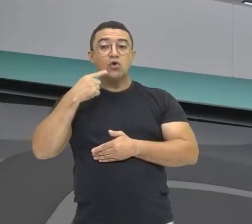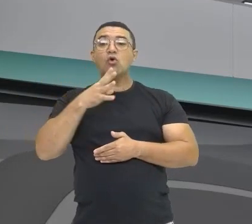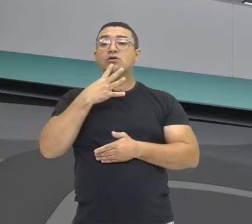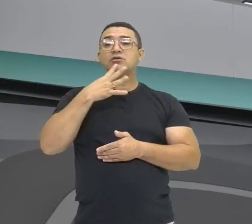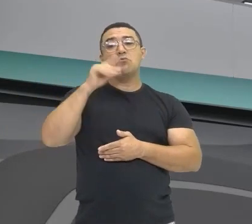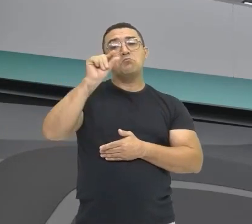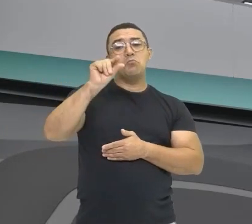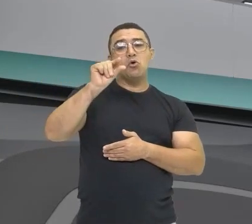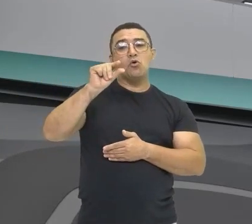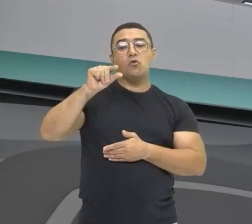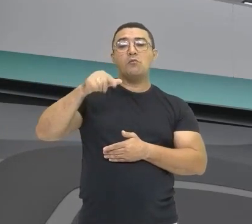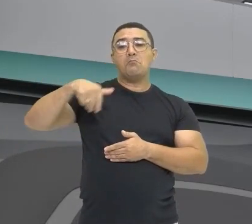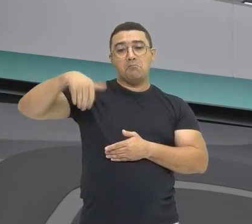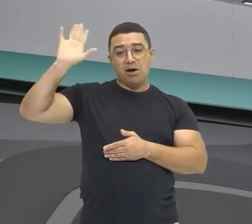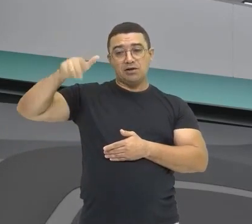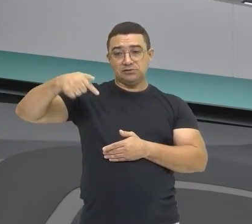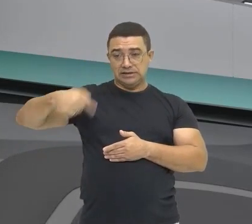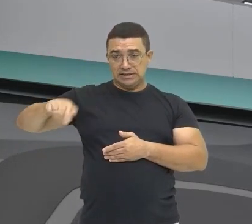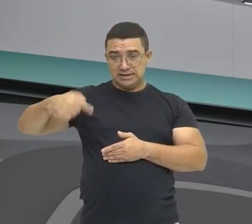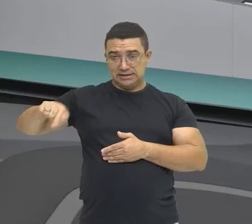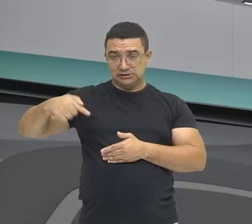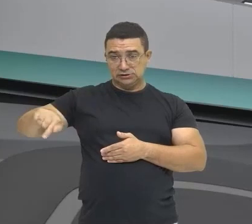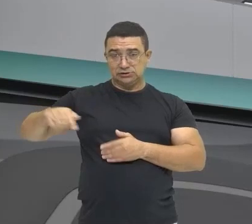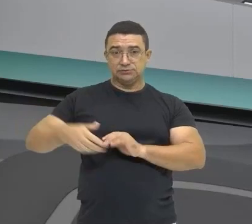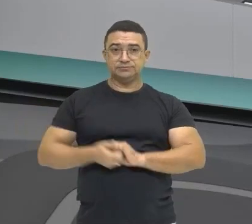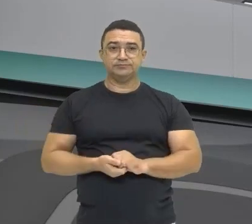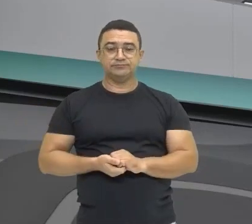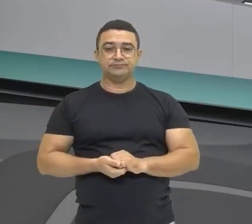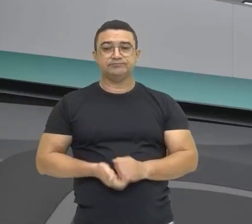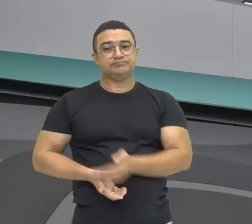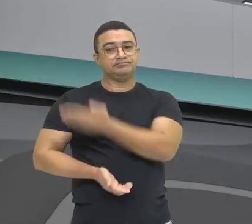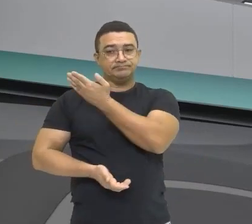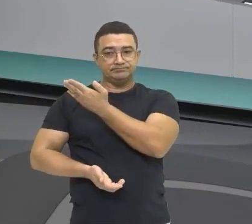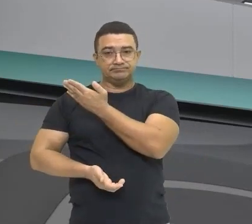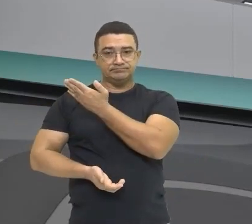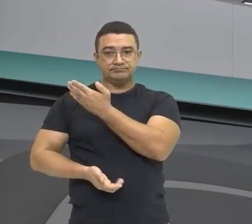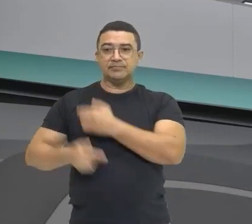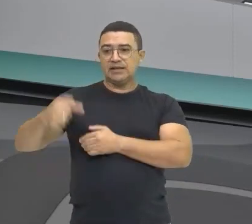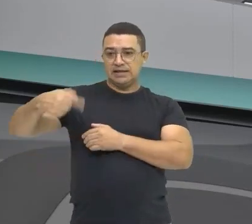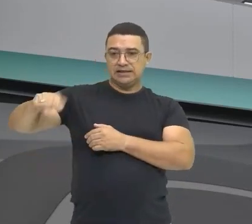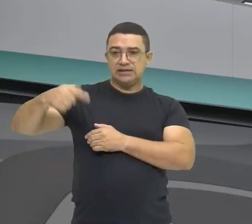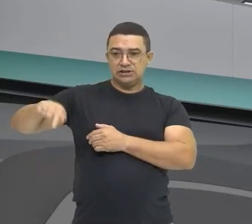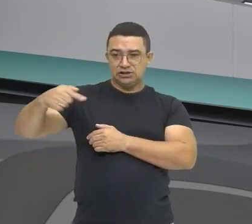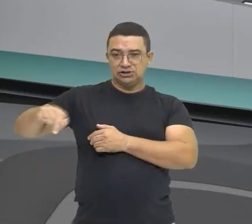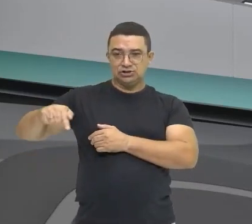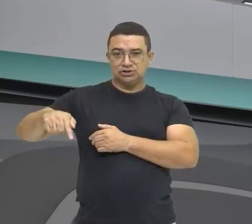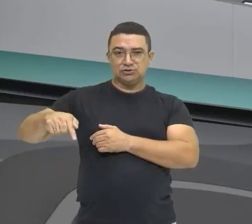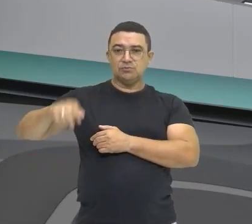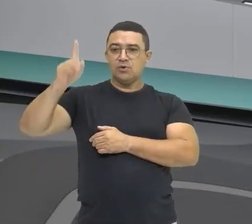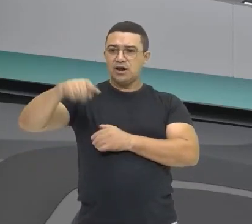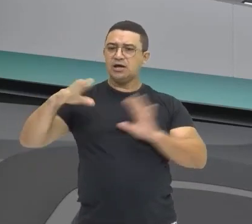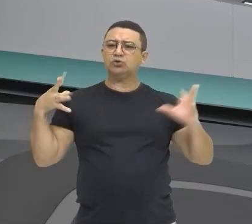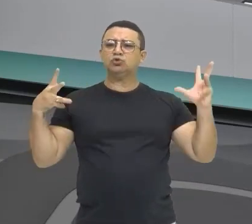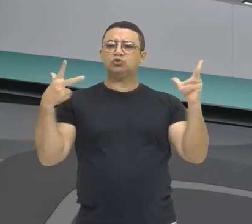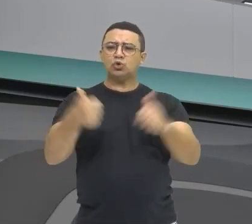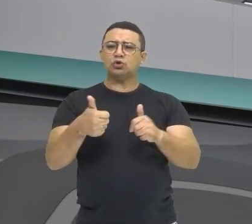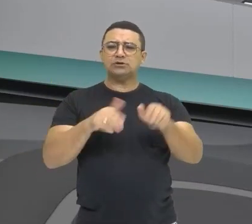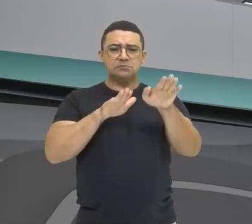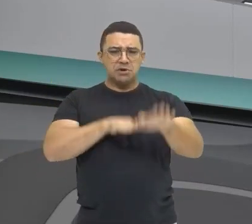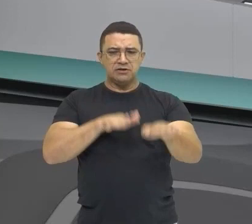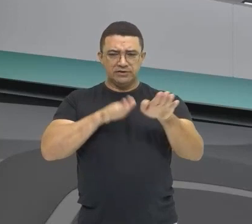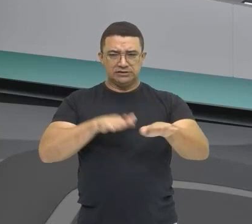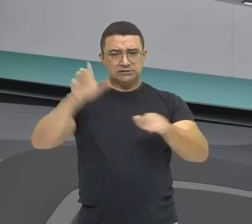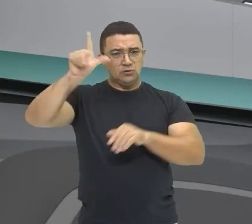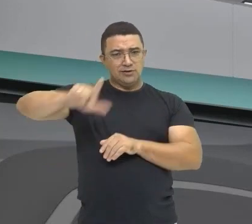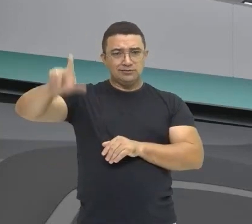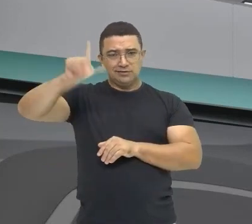marca. Então, o quinhentismo é essa designação geral de todas as manifestações